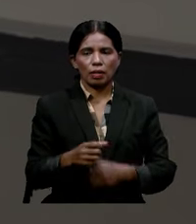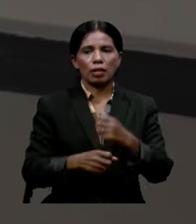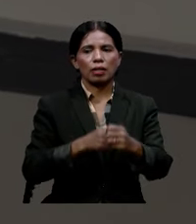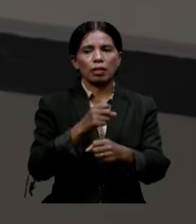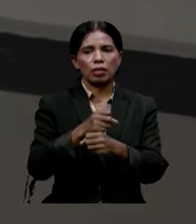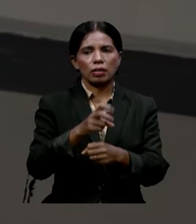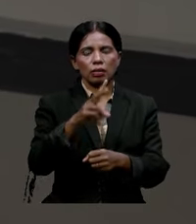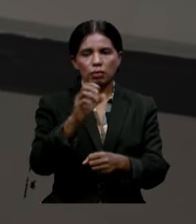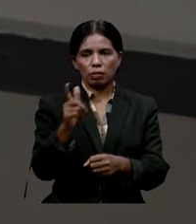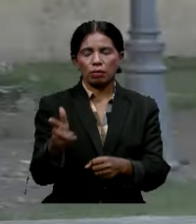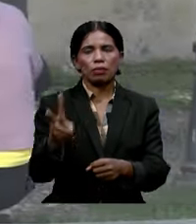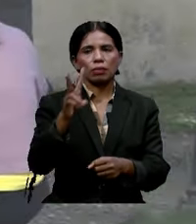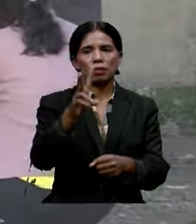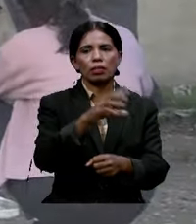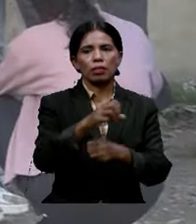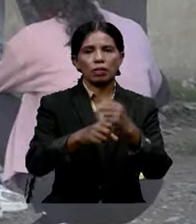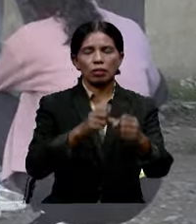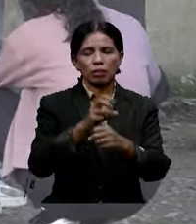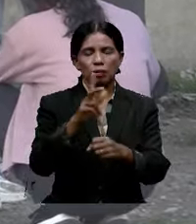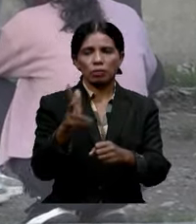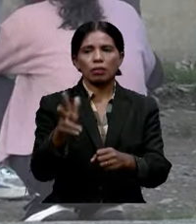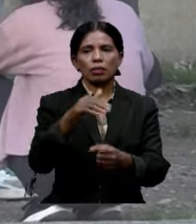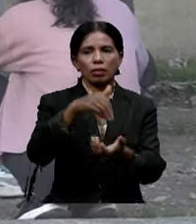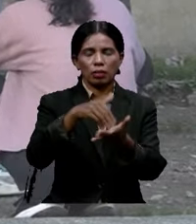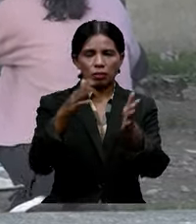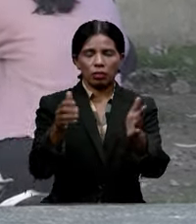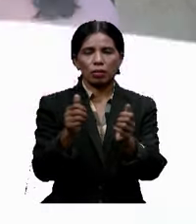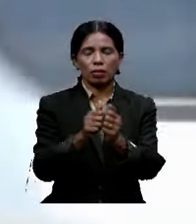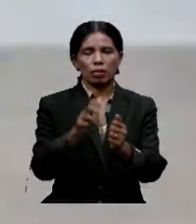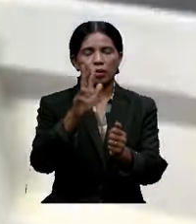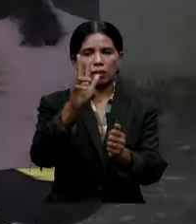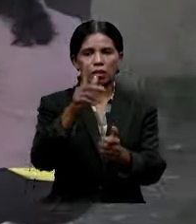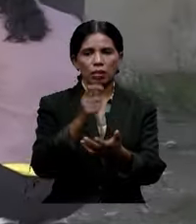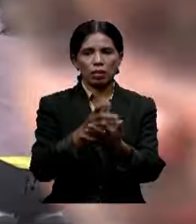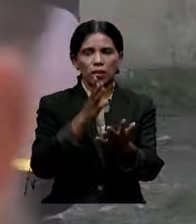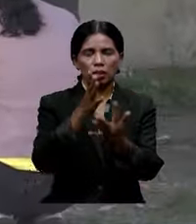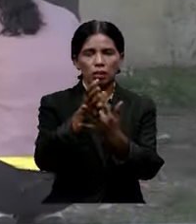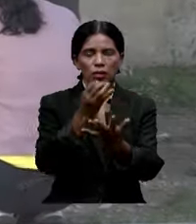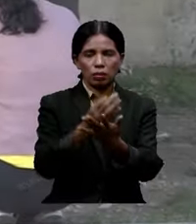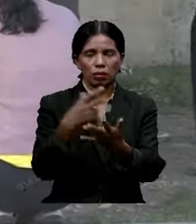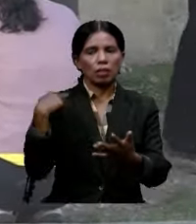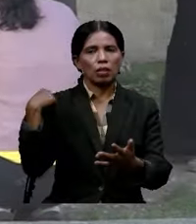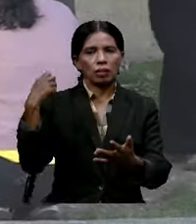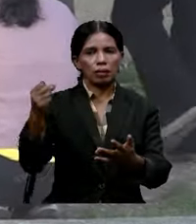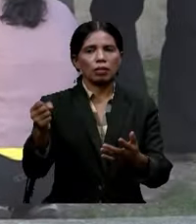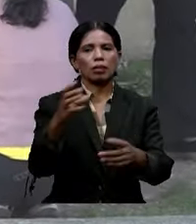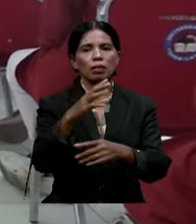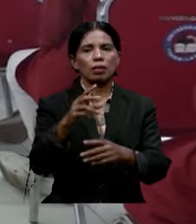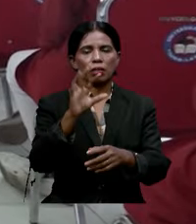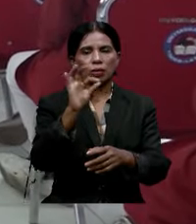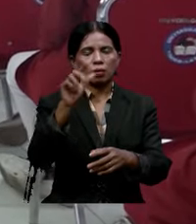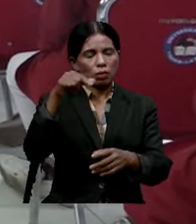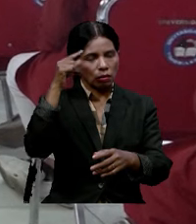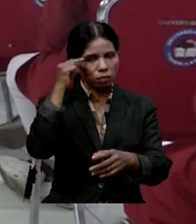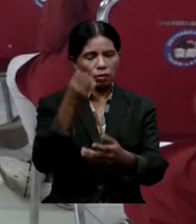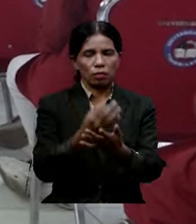lures sinida to tinen rihun ruar urun lures sintolu estudante rihun tolu resin makasesu bolsa Hagbit mai be ia mandatu nono governo